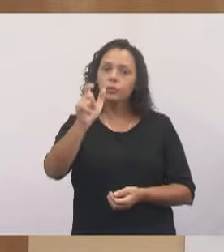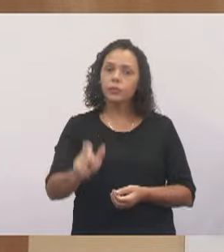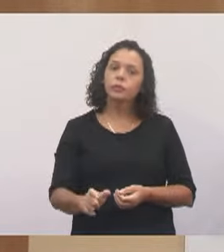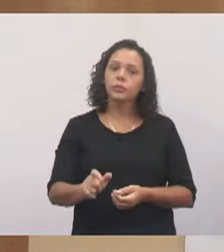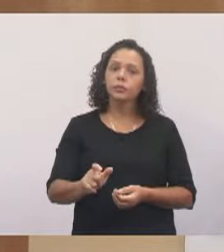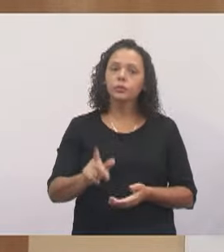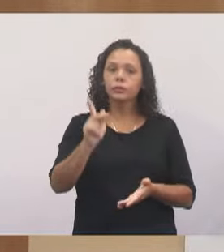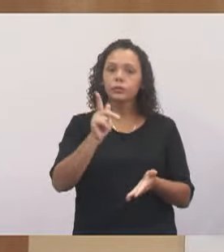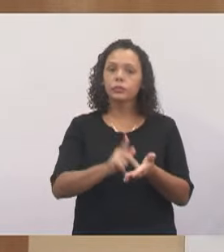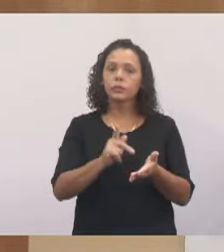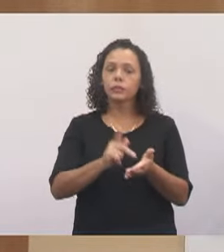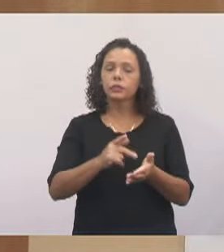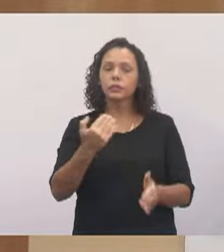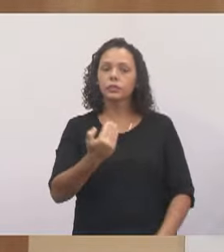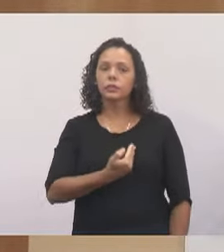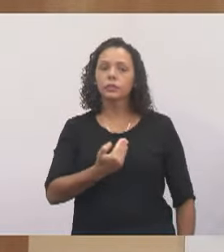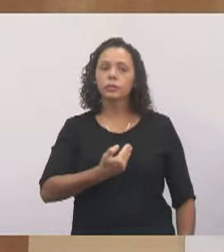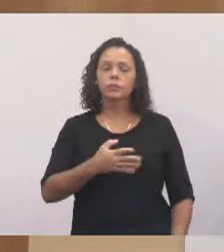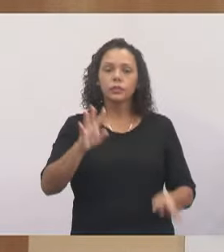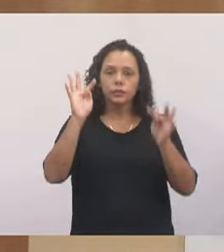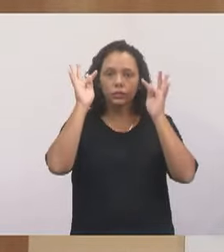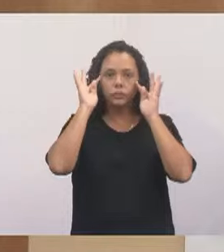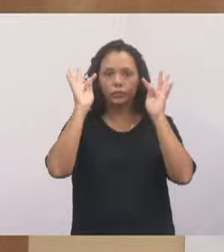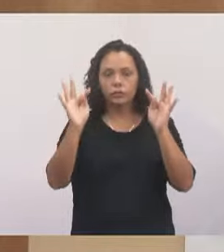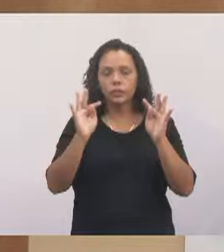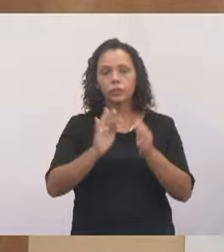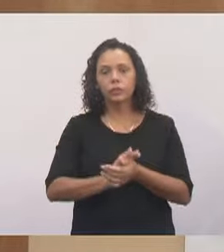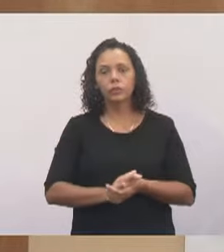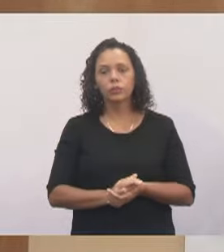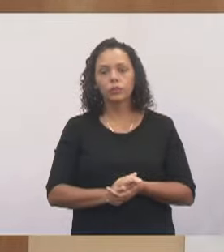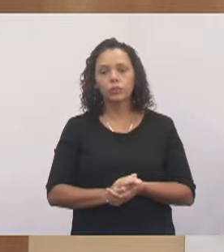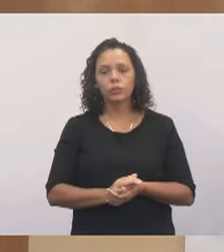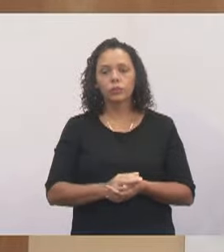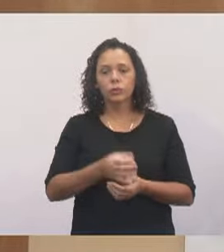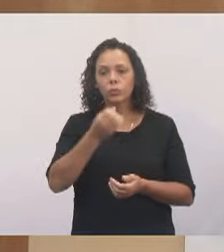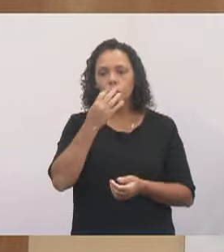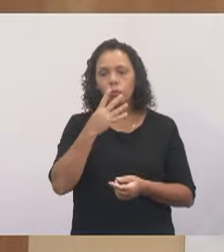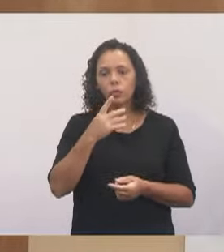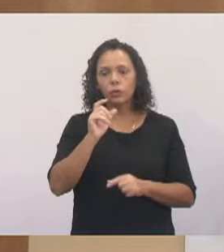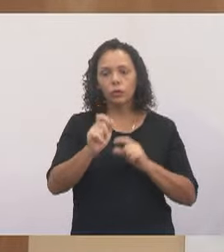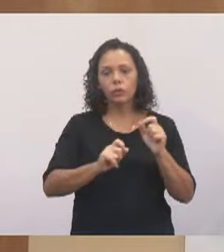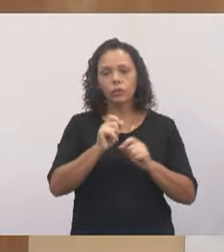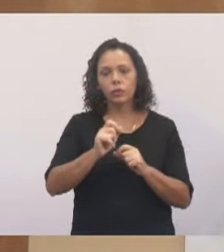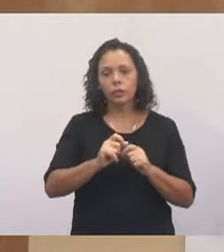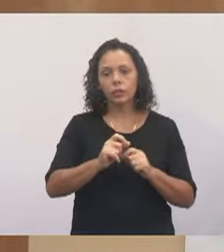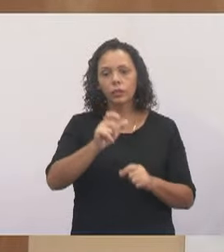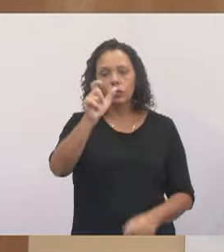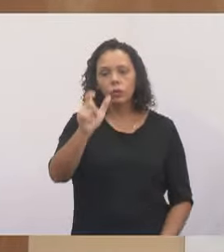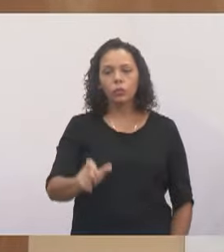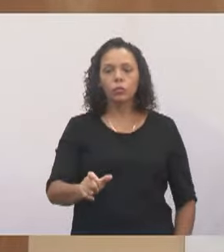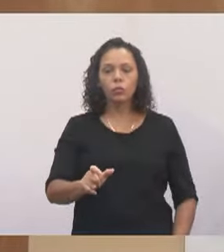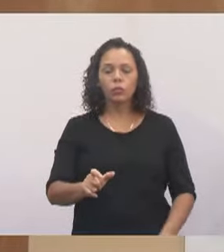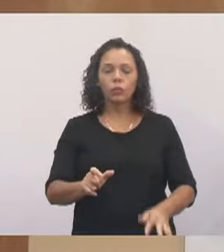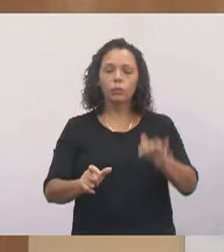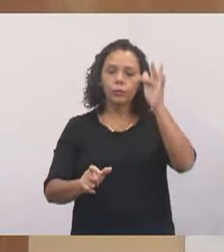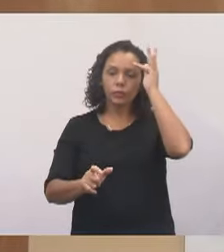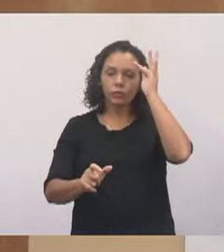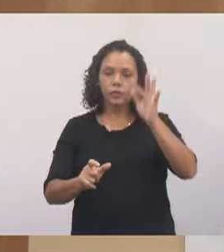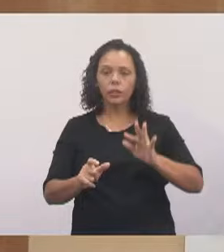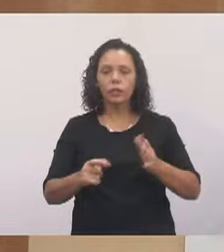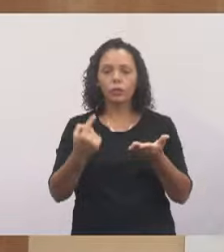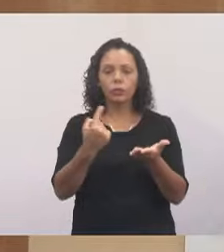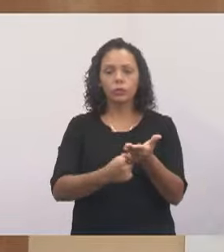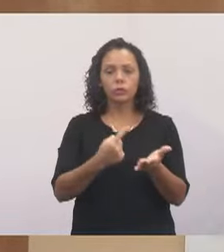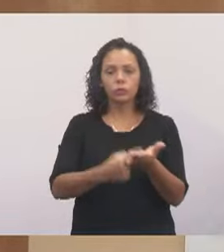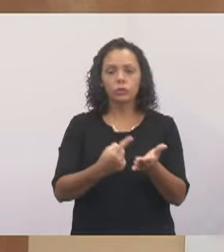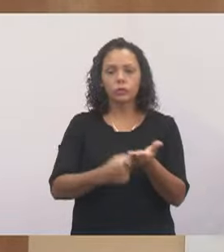pela parceria, pela lealdade, porque nada melhor do que um homem que seja leal a tudo aquilo que ele se compromete a fazer. E